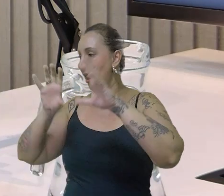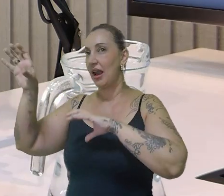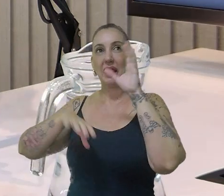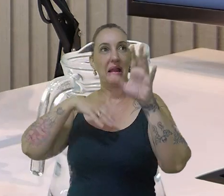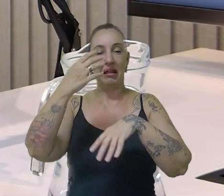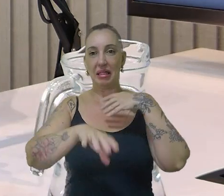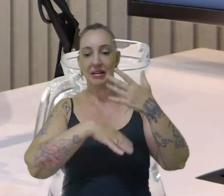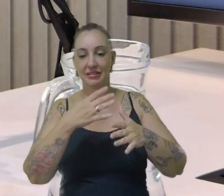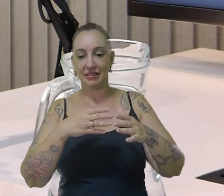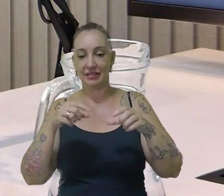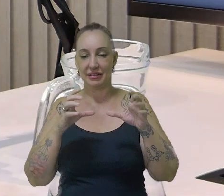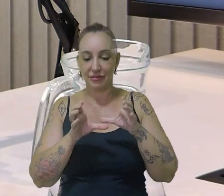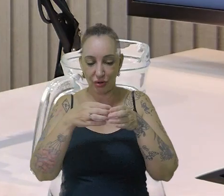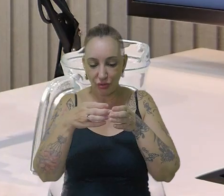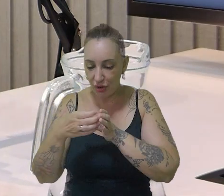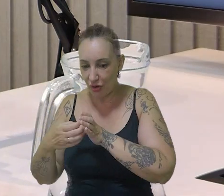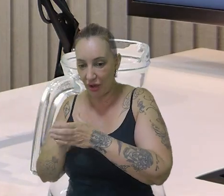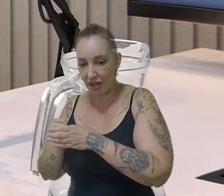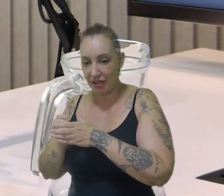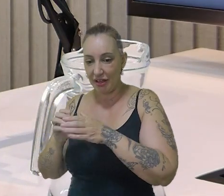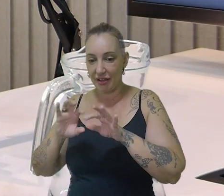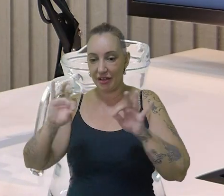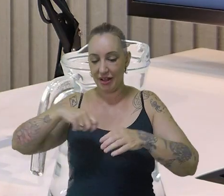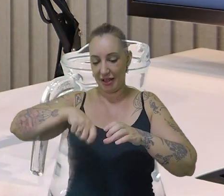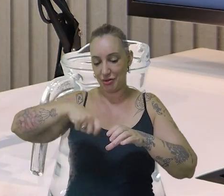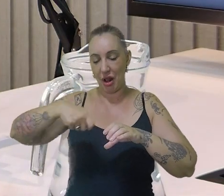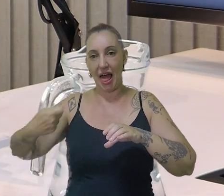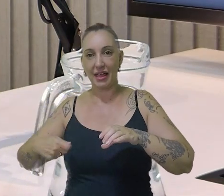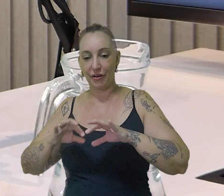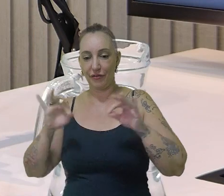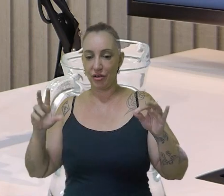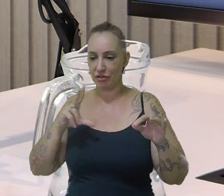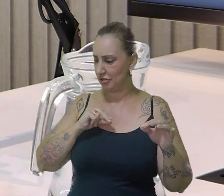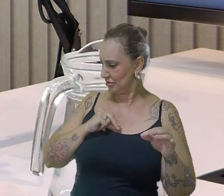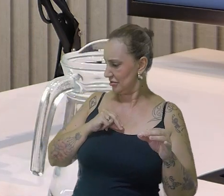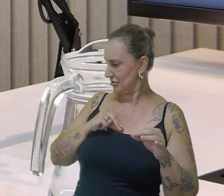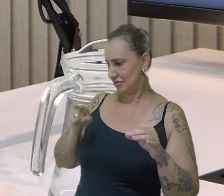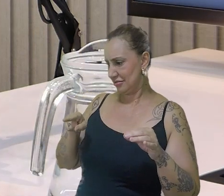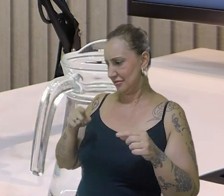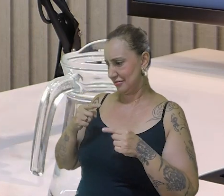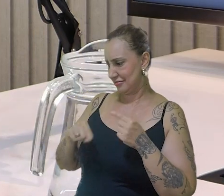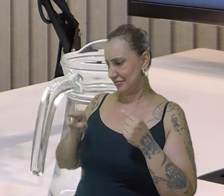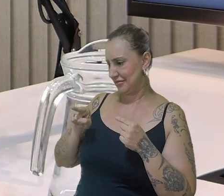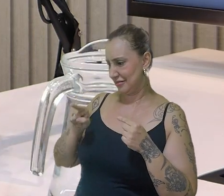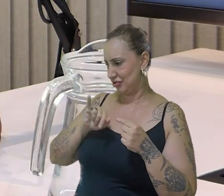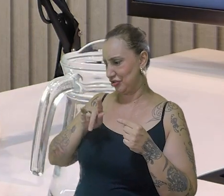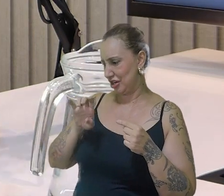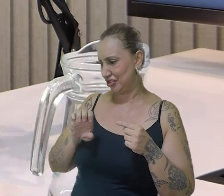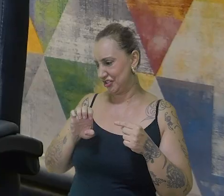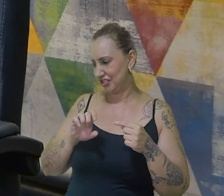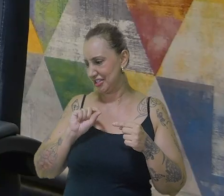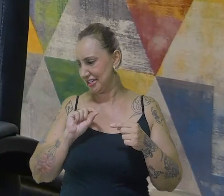lá as tomad dinhas tudo dentro de um potinho e as extensões todas enroladas E aí falava tipo assim isso daí não combina nada com o